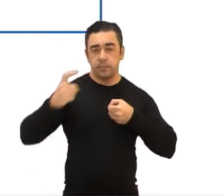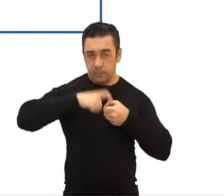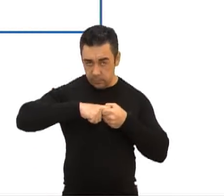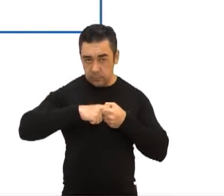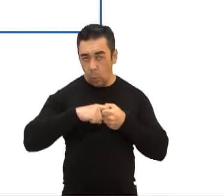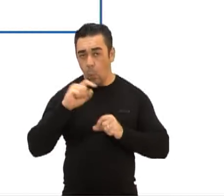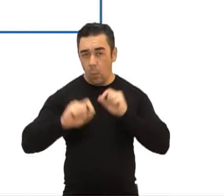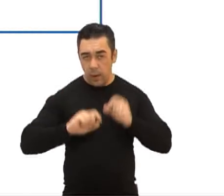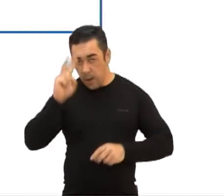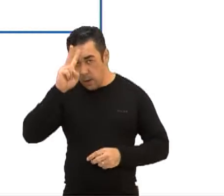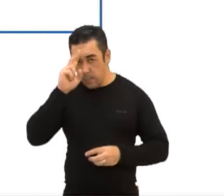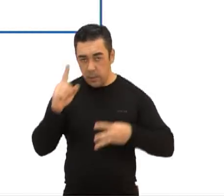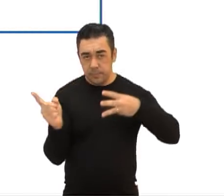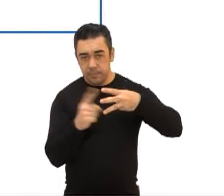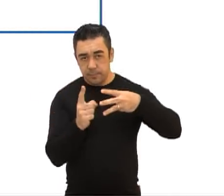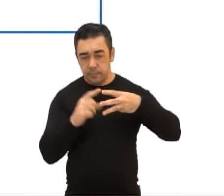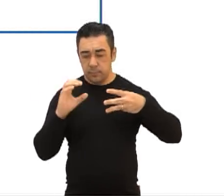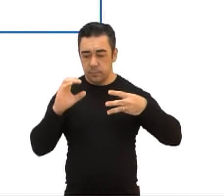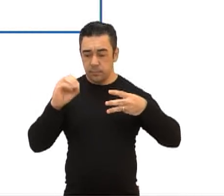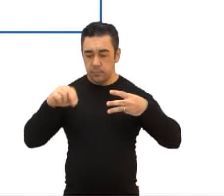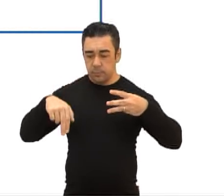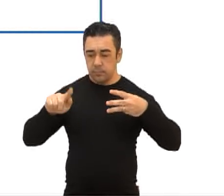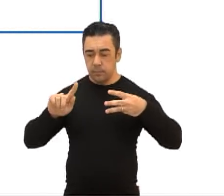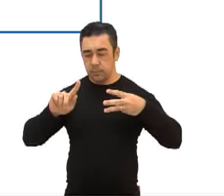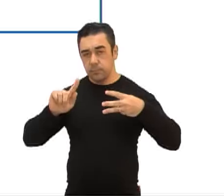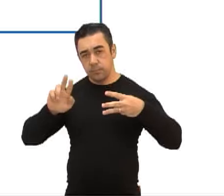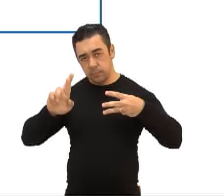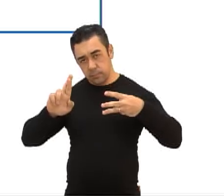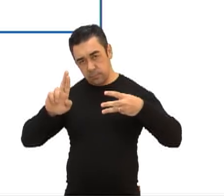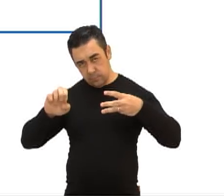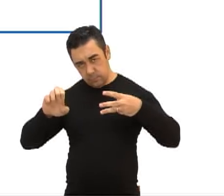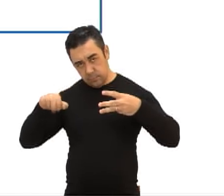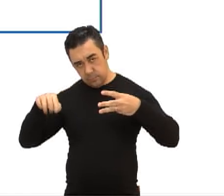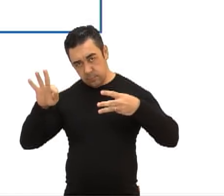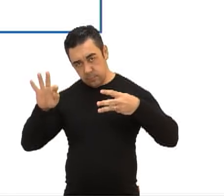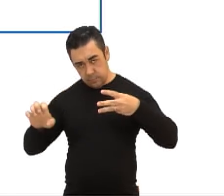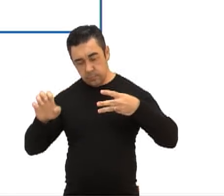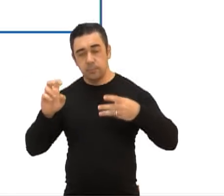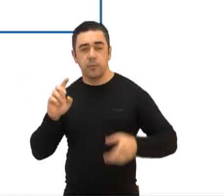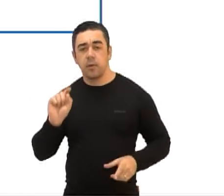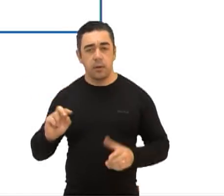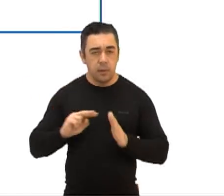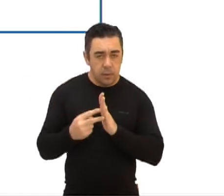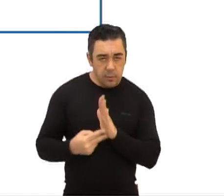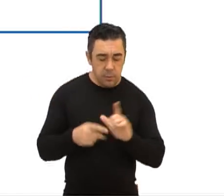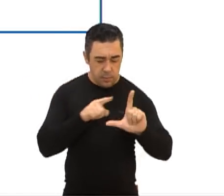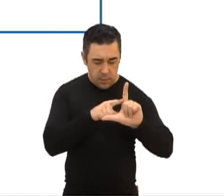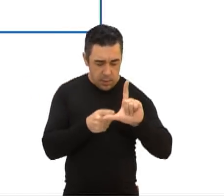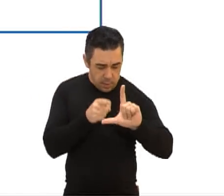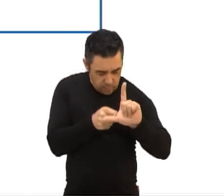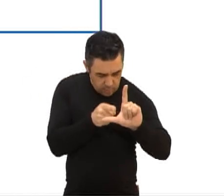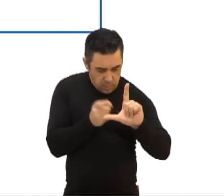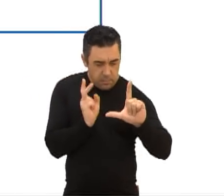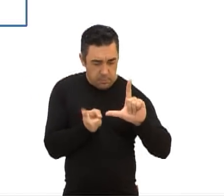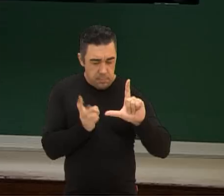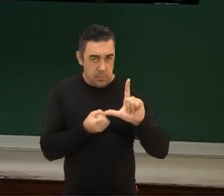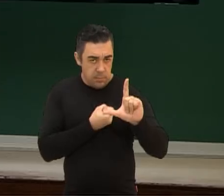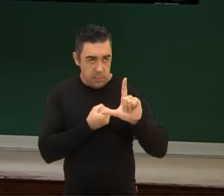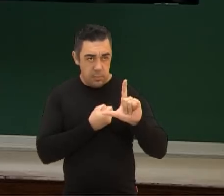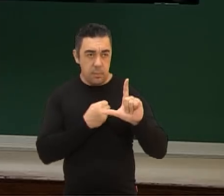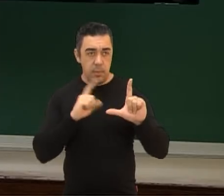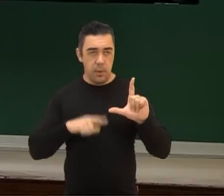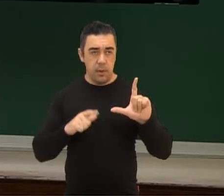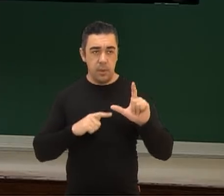Ângulos congruentes que têm a mesma medida, que podem ser representados por esse igual com um tiozinho em